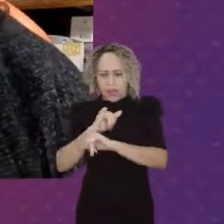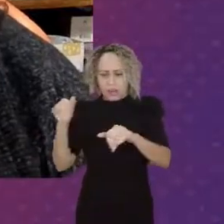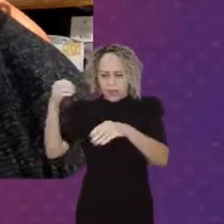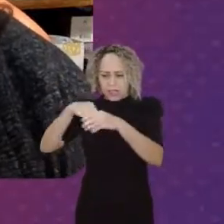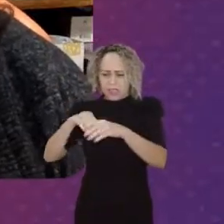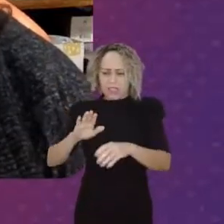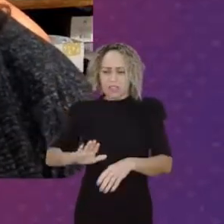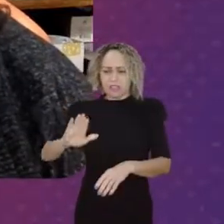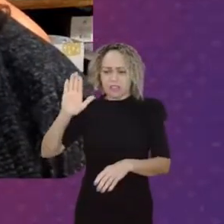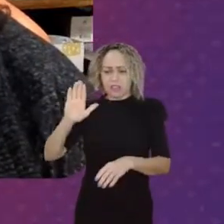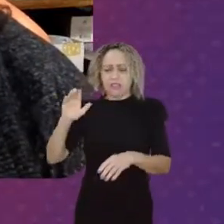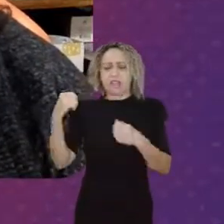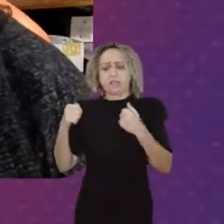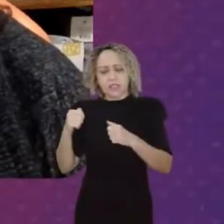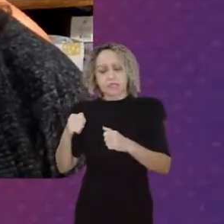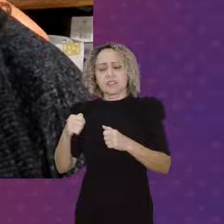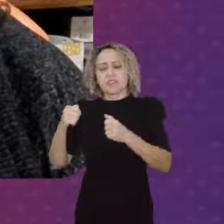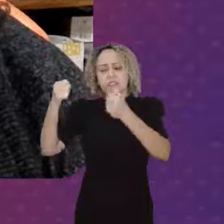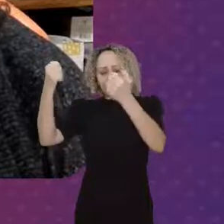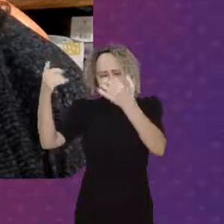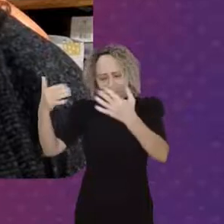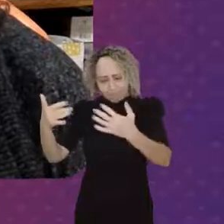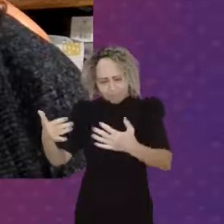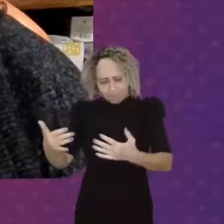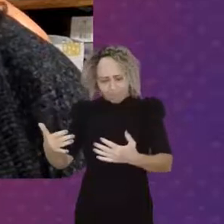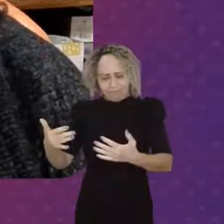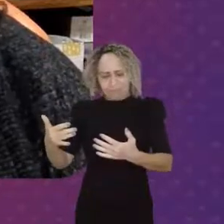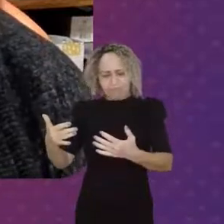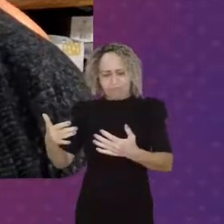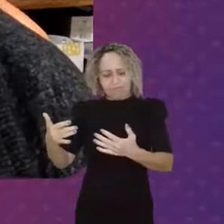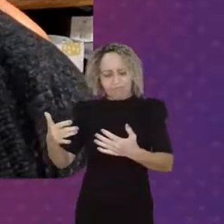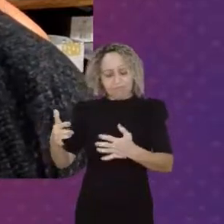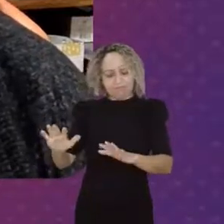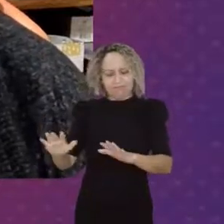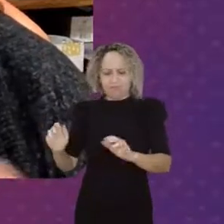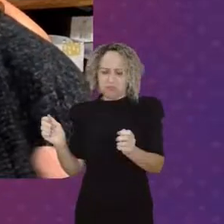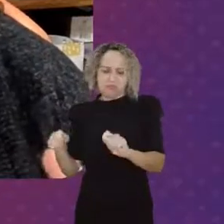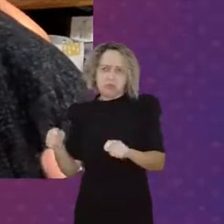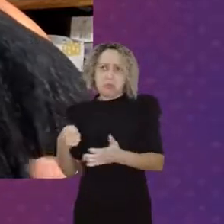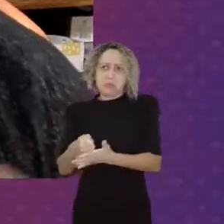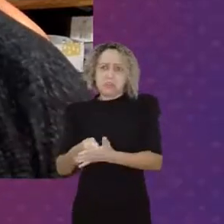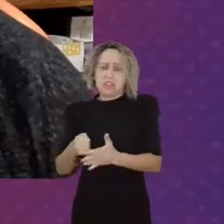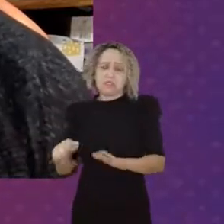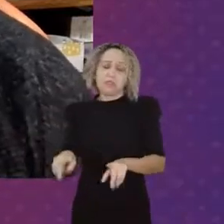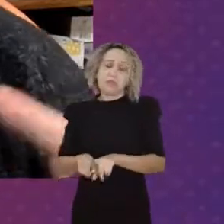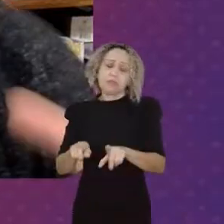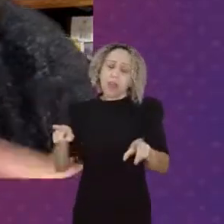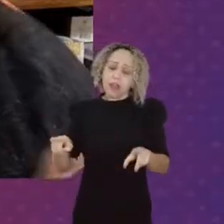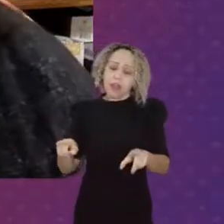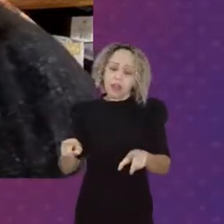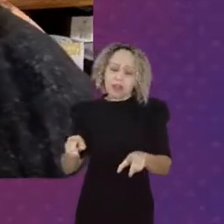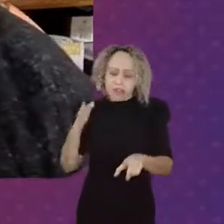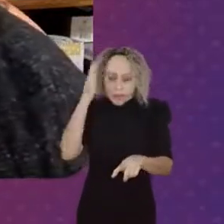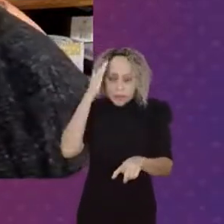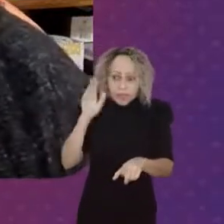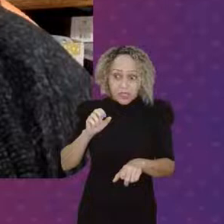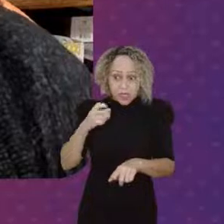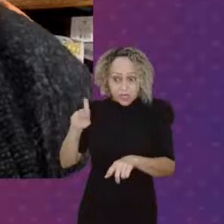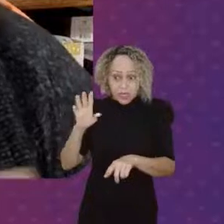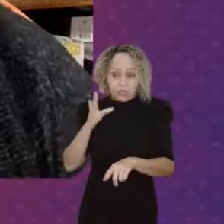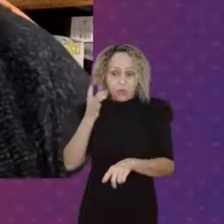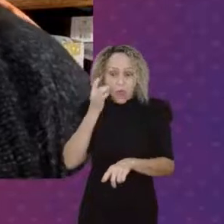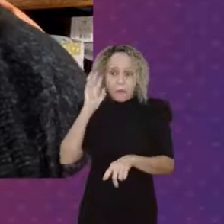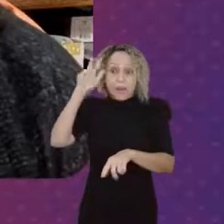identitário, precisa falar sobre essas questões, mas ao saber que a sua presença incomoda nesse